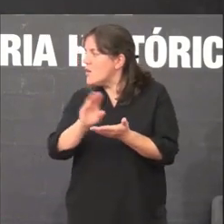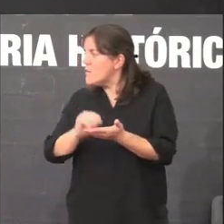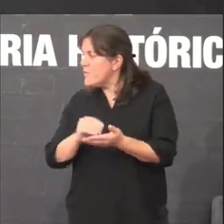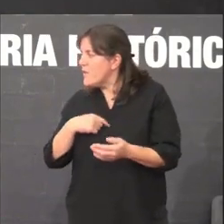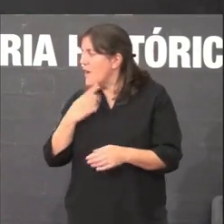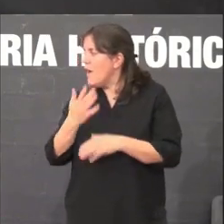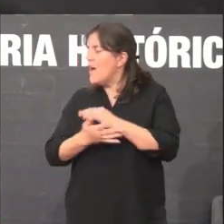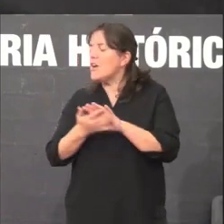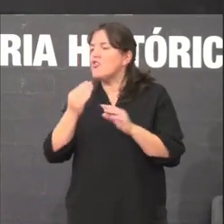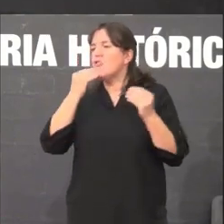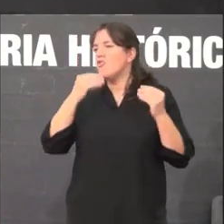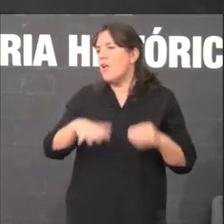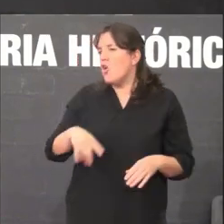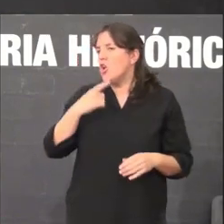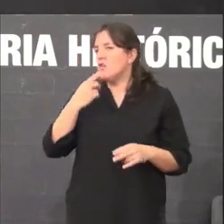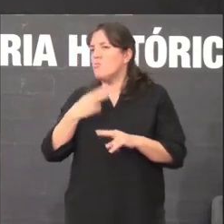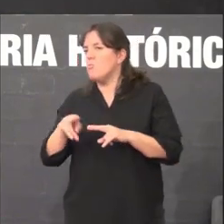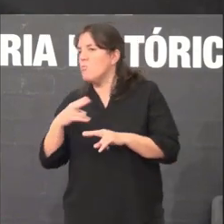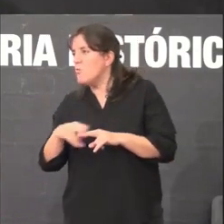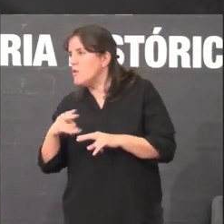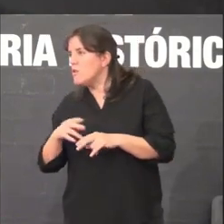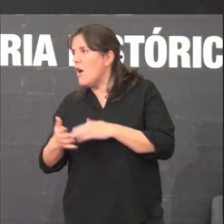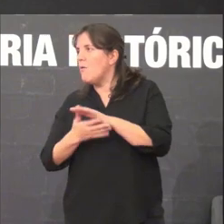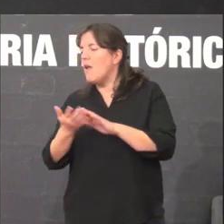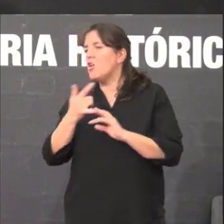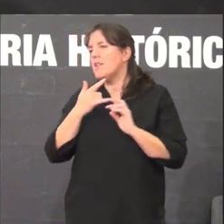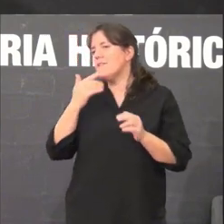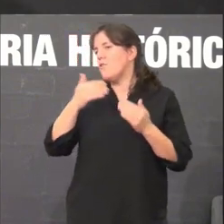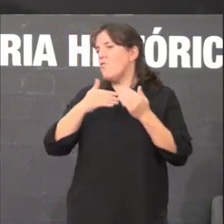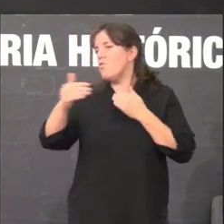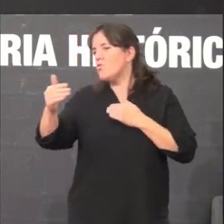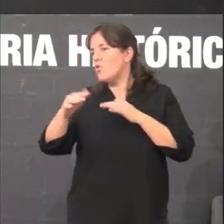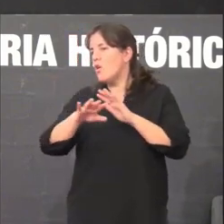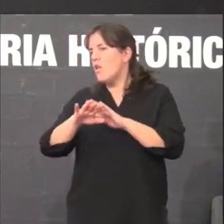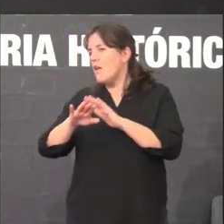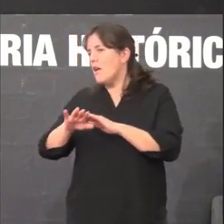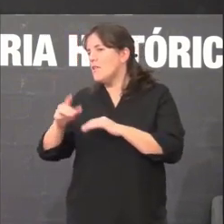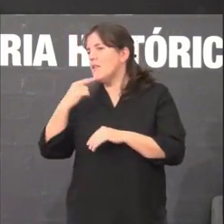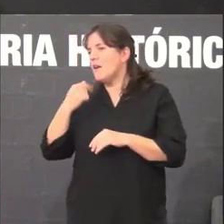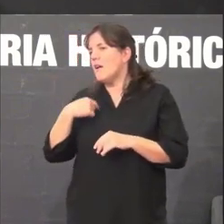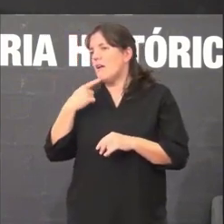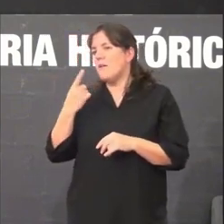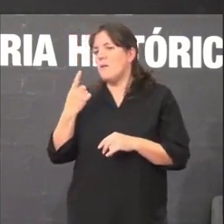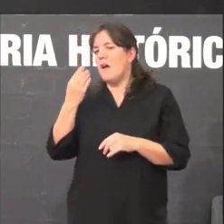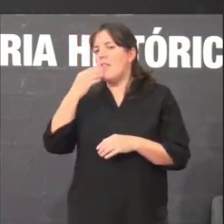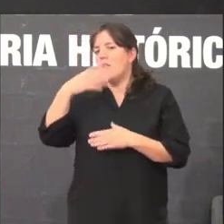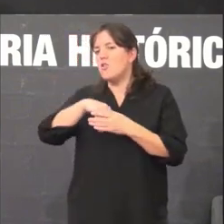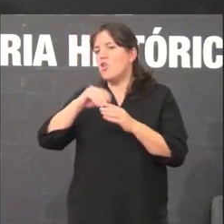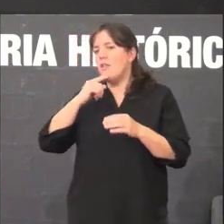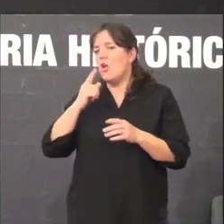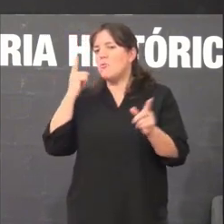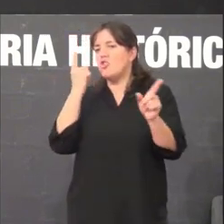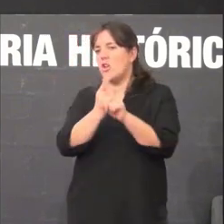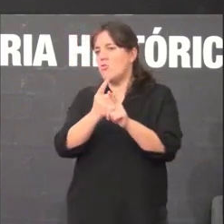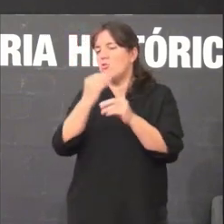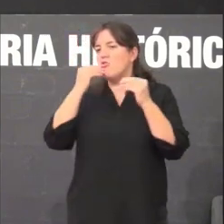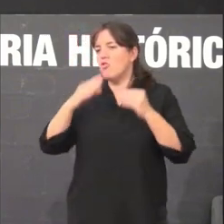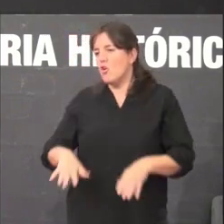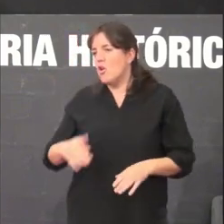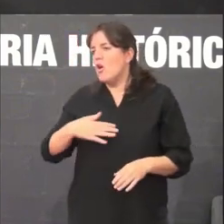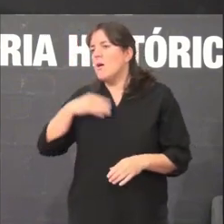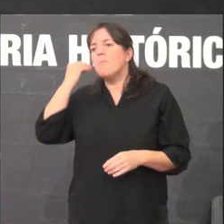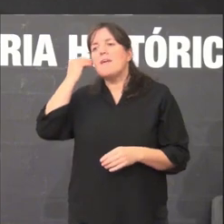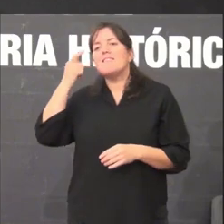políticos e historiadores, sobretudo de direita, baseado num revisionismo histórico, eles consideram que em